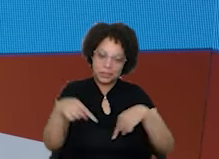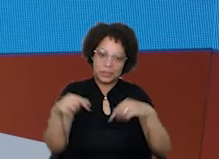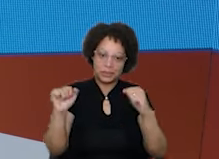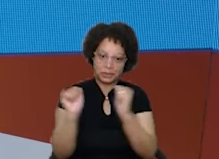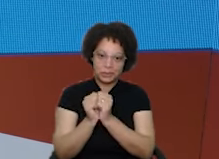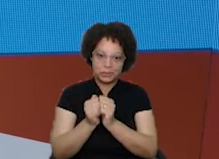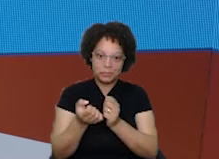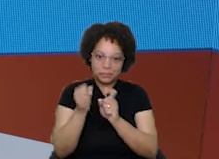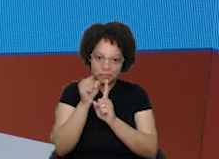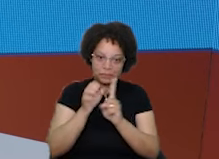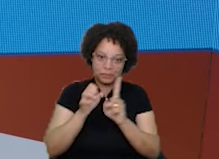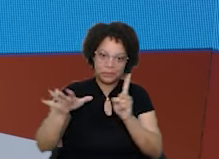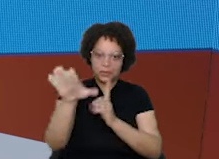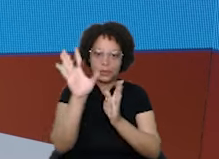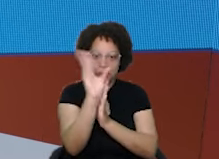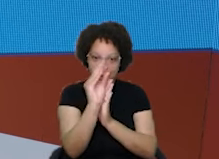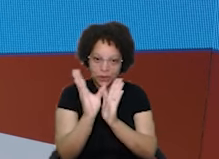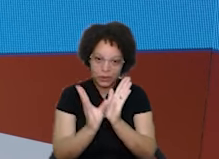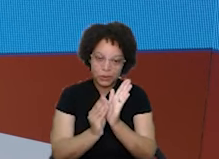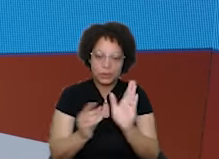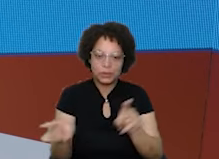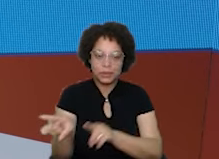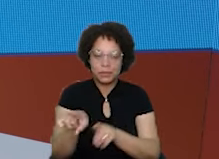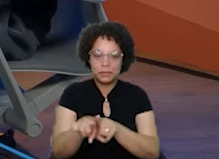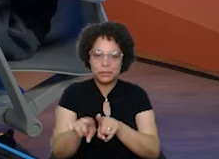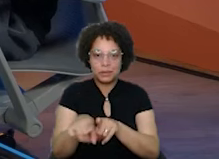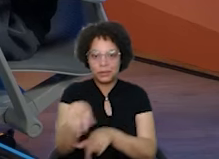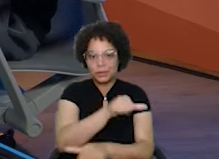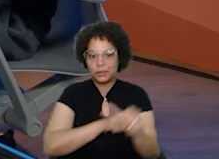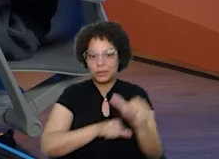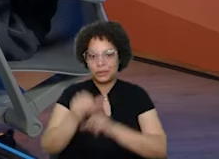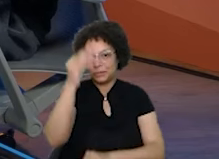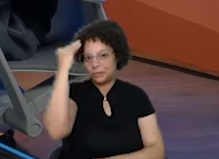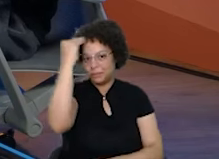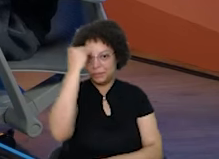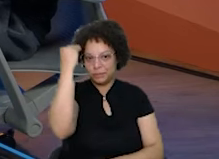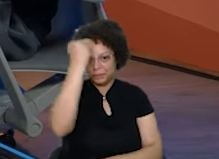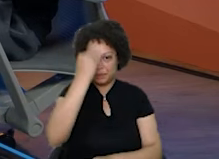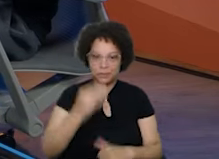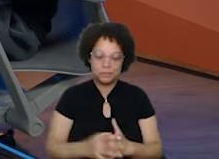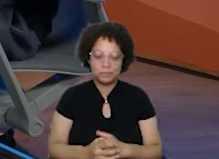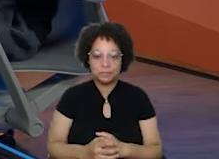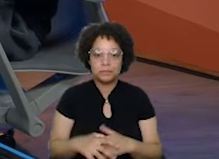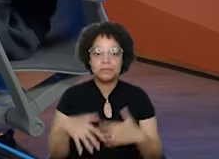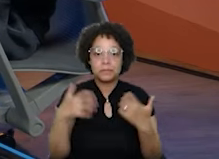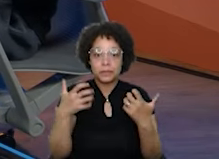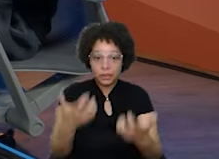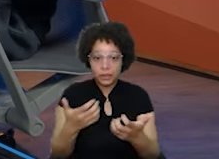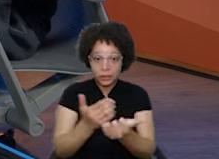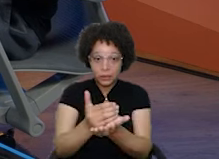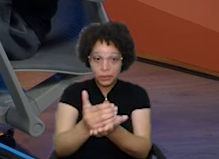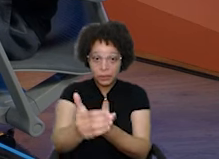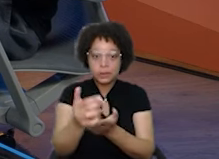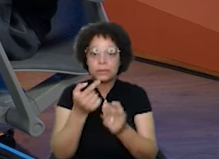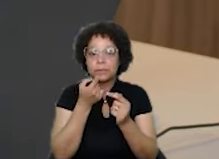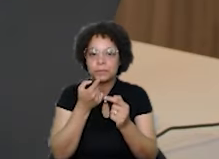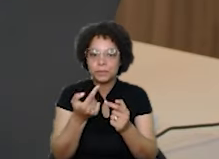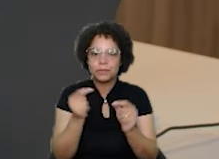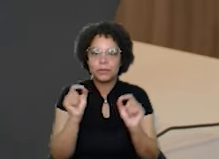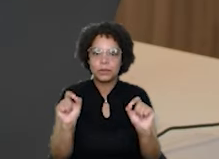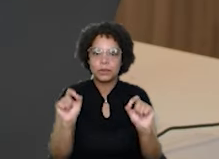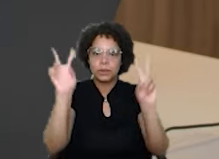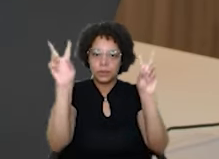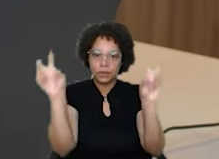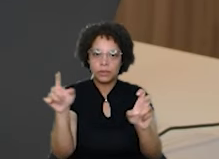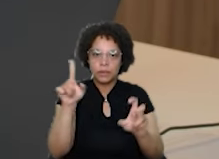aí conteúdo trocar experiências Ah que legal eh e eu quero começar né como eu falei o assunto é marketing